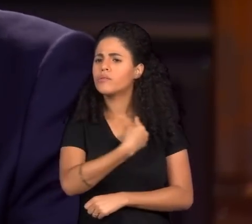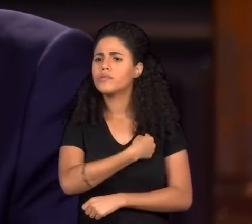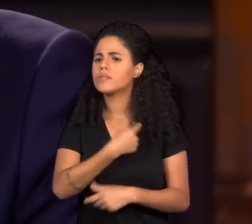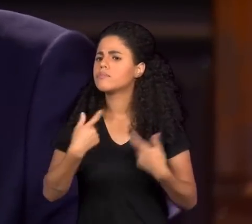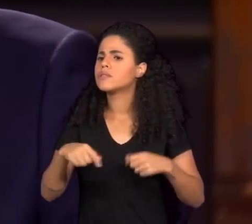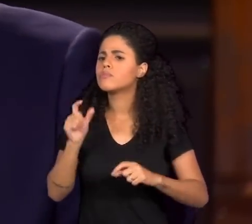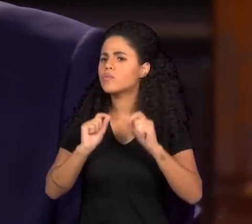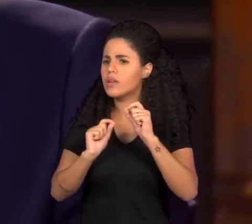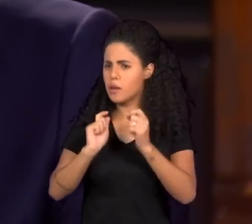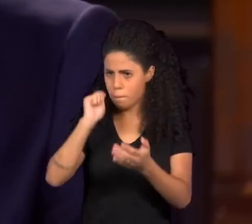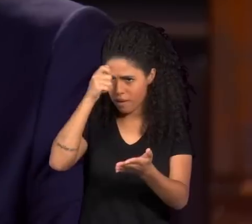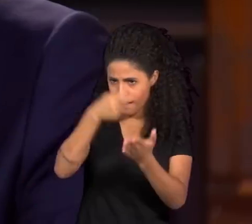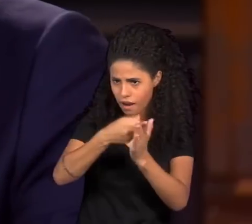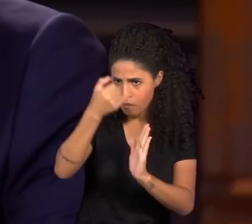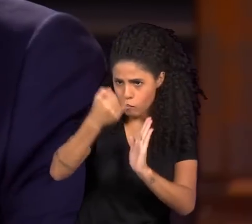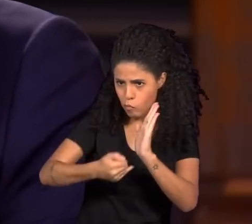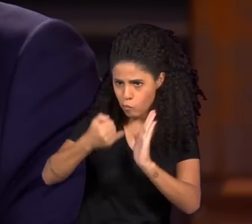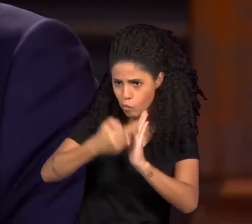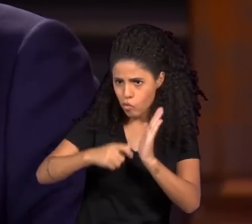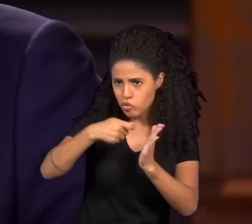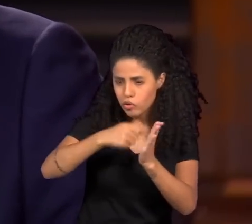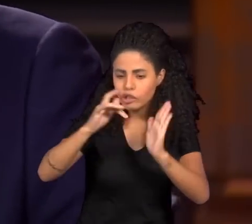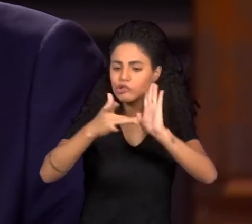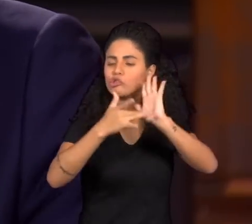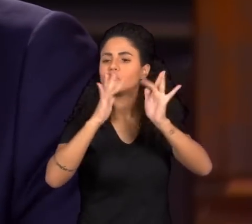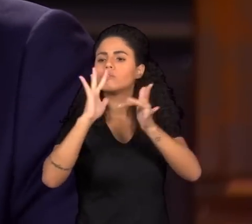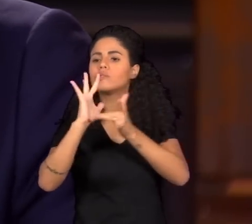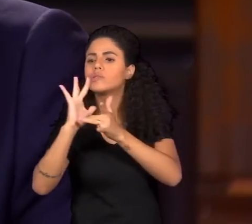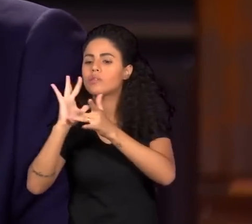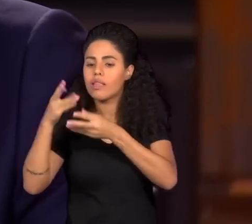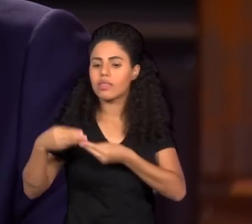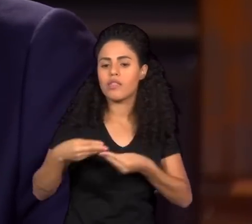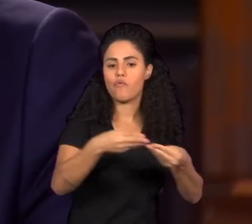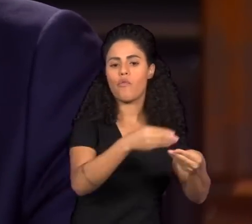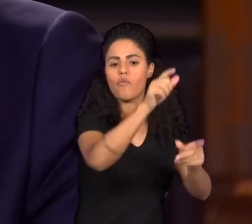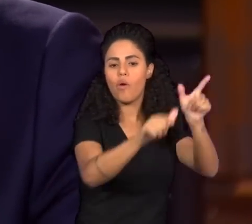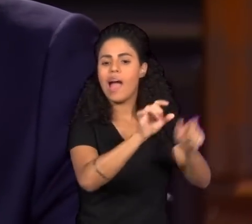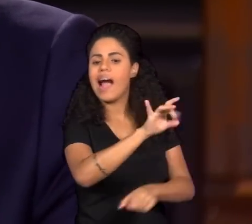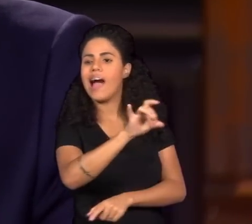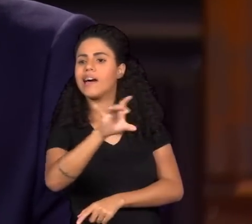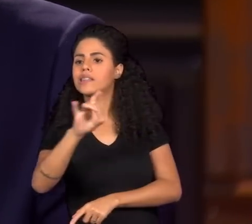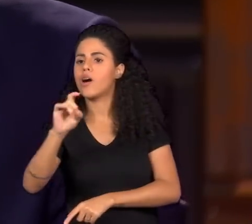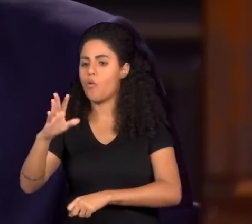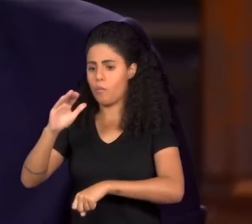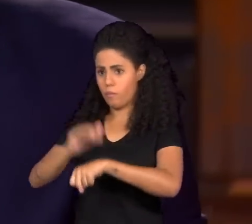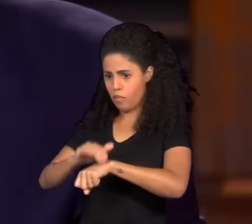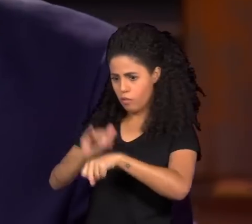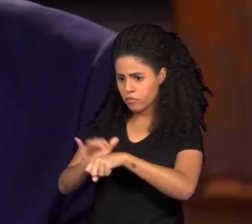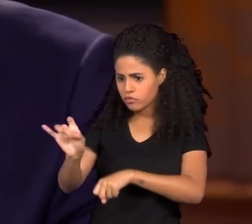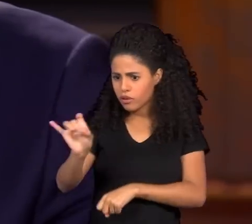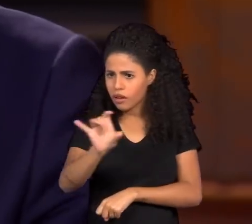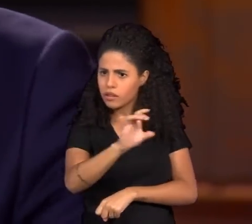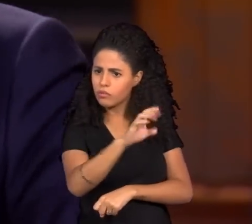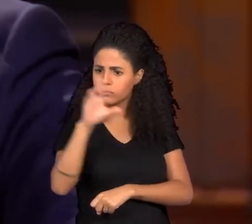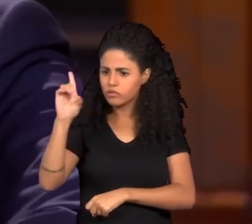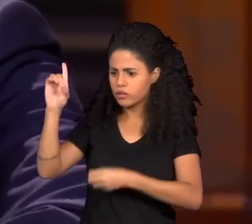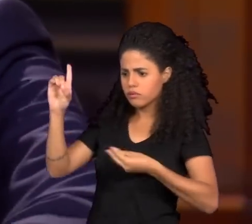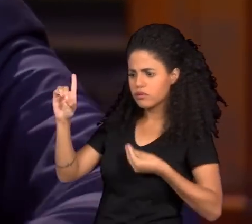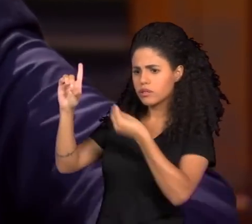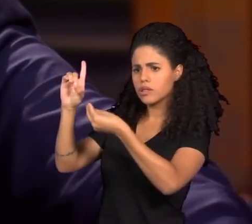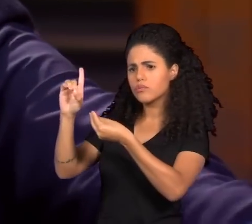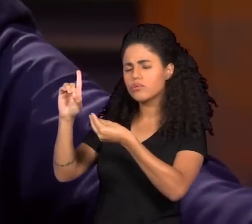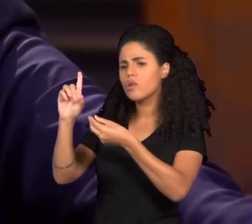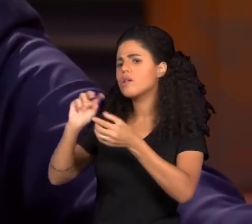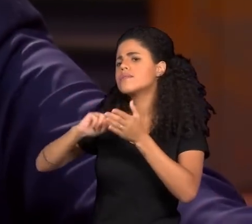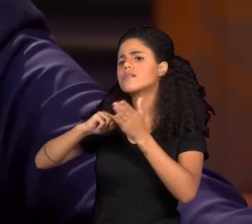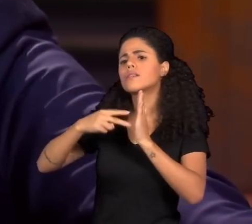ou não impostos? Jesus disse, dai a César o que é de César, a Deus o que é de Deus. O que nós interpretamos?